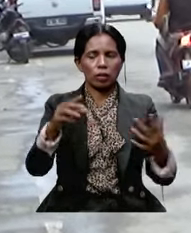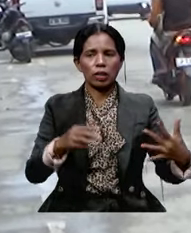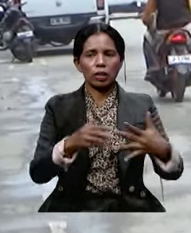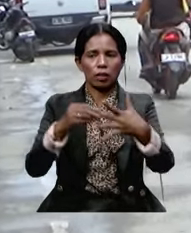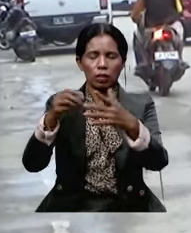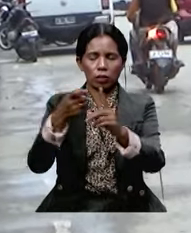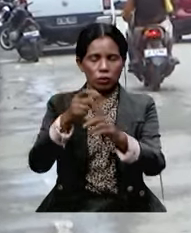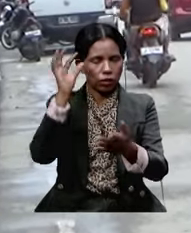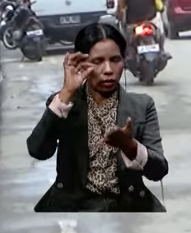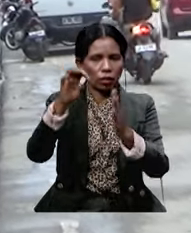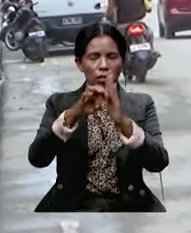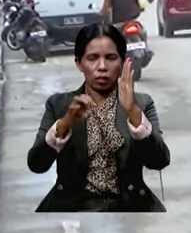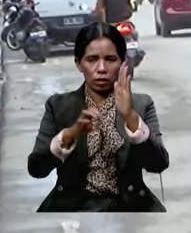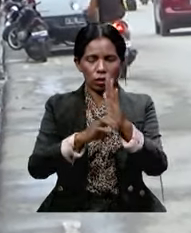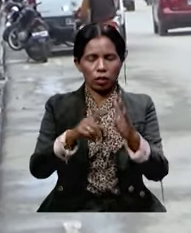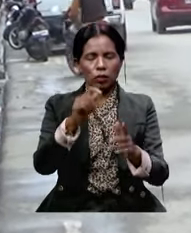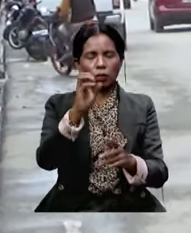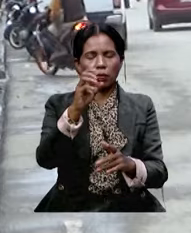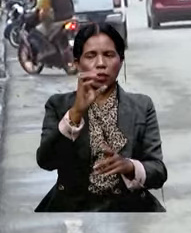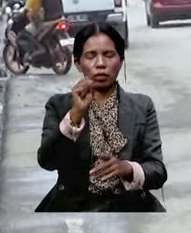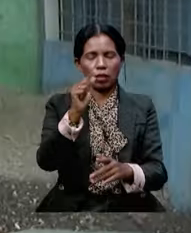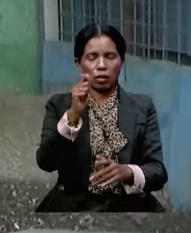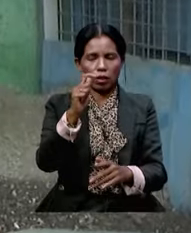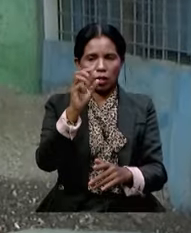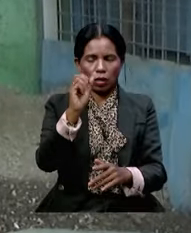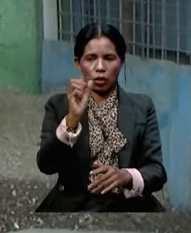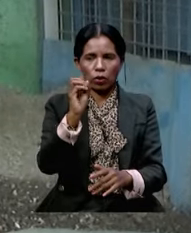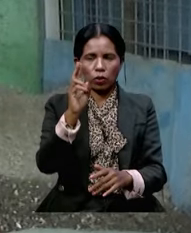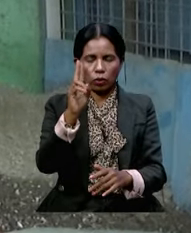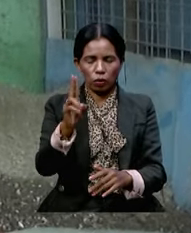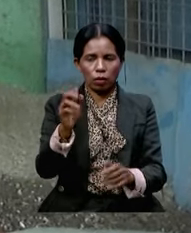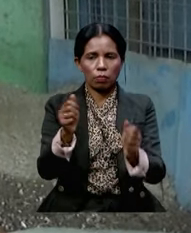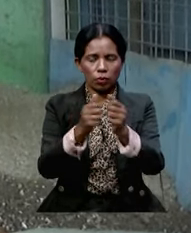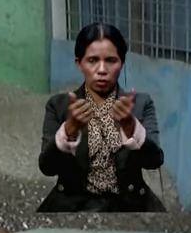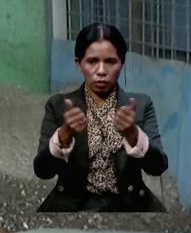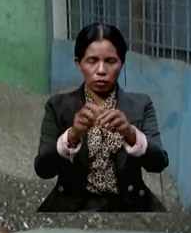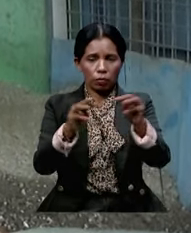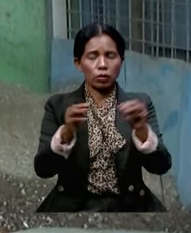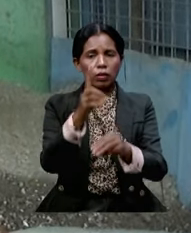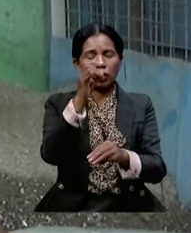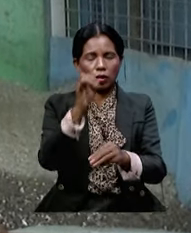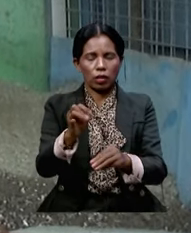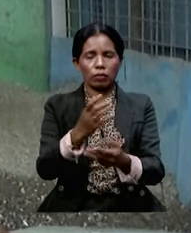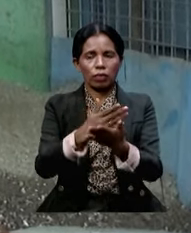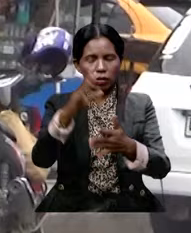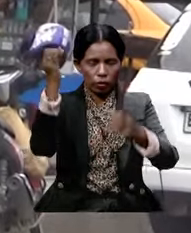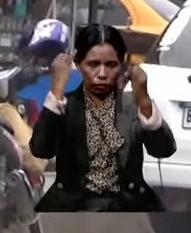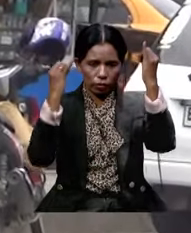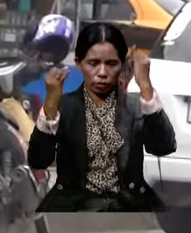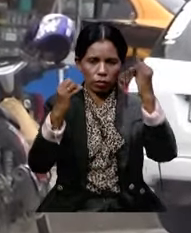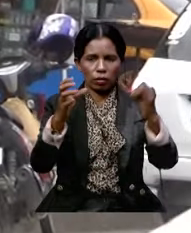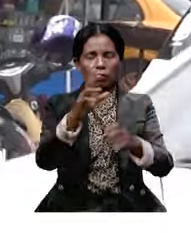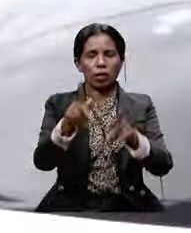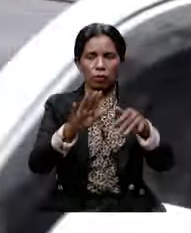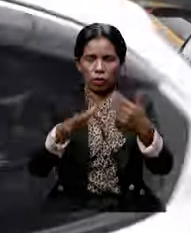husi secretariado estar assunto toponímia no orientação urbana a mutuko autoridade município dili halo na socialização ba comunidade